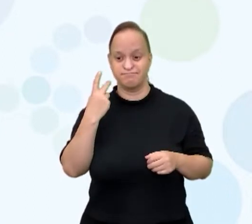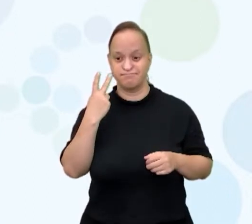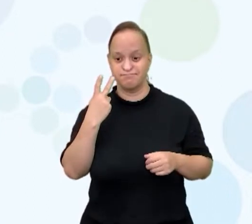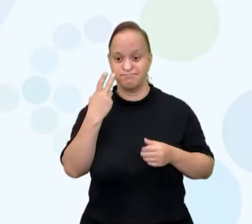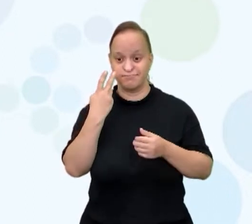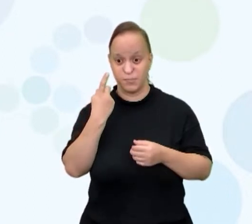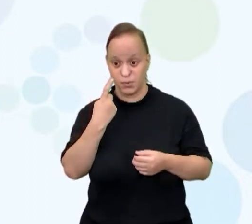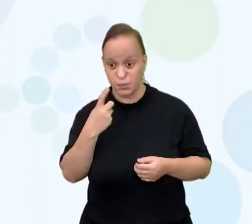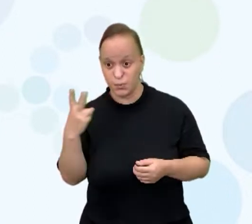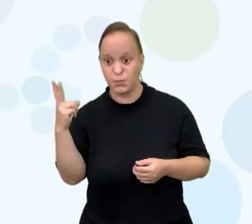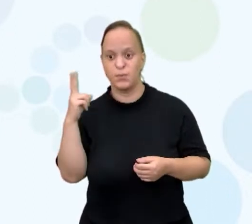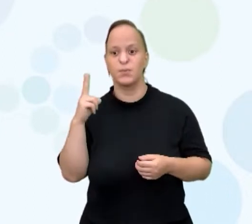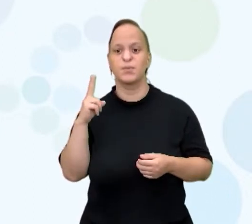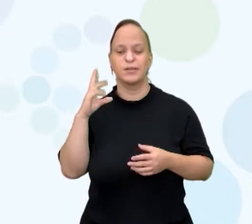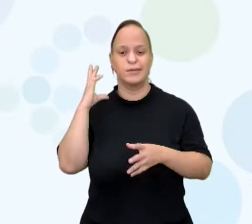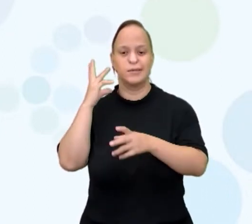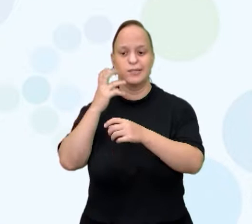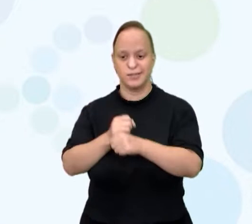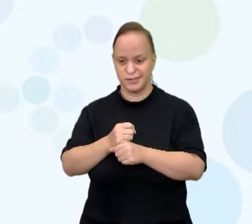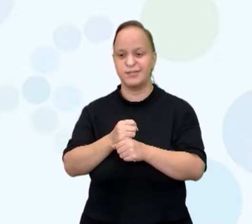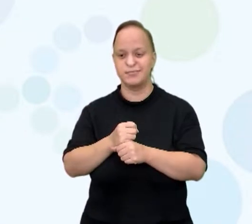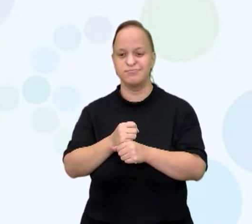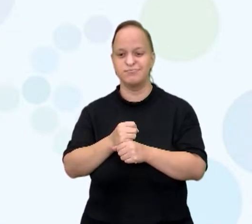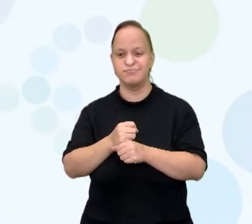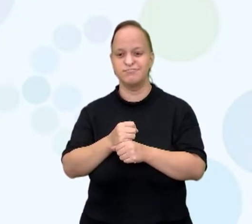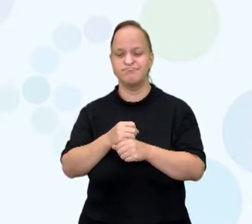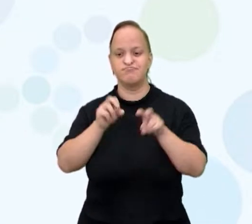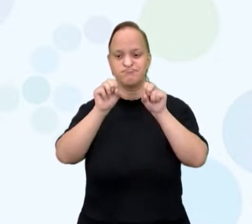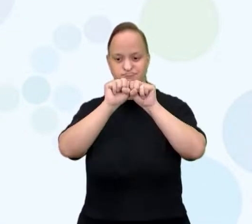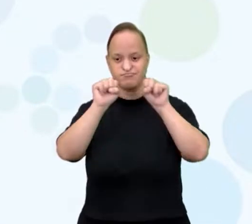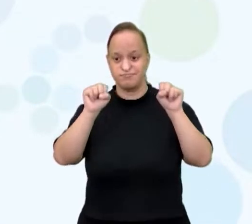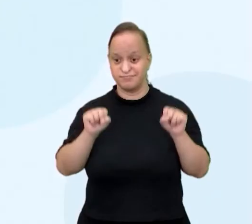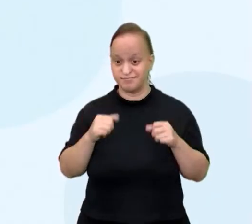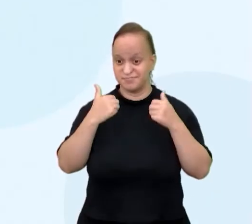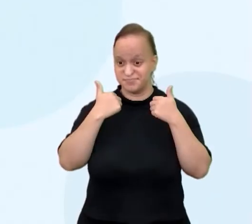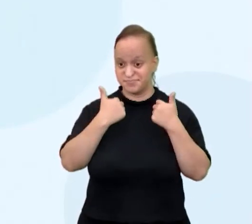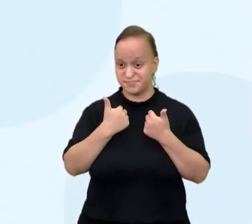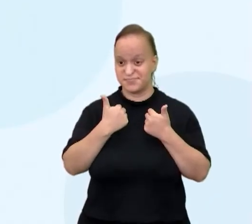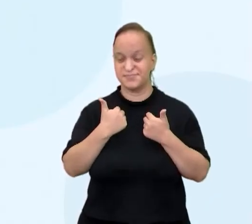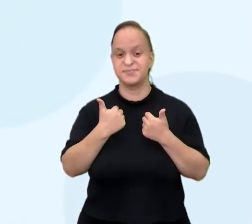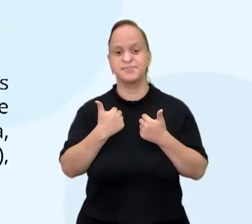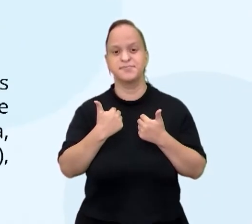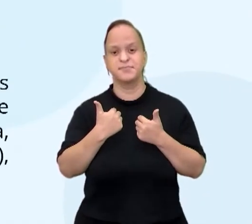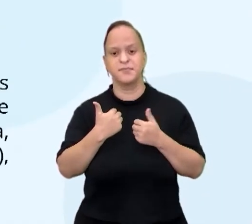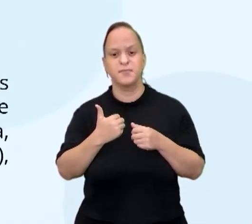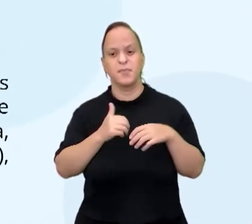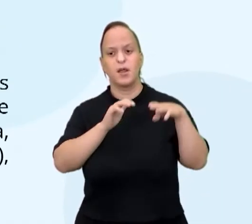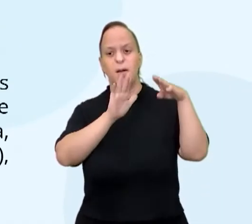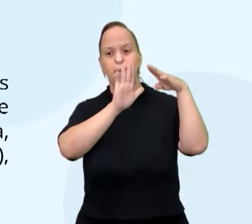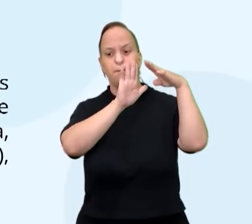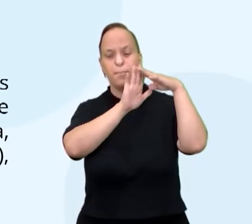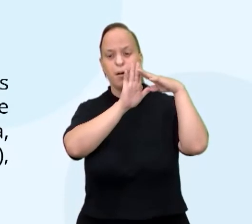abordou nas aulas anteriores. Por isso que é uma sistematização. Tudo bem? E quais são aí as